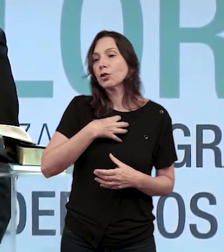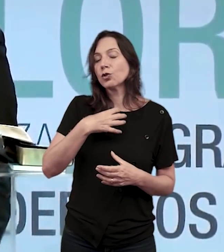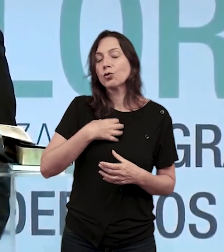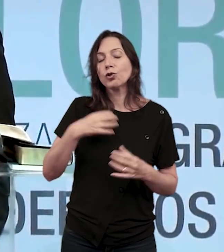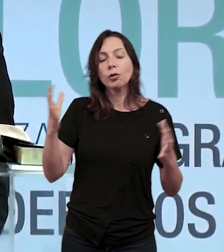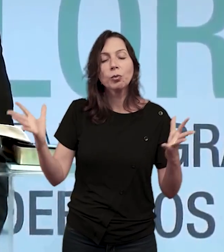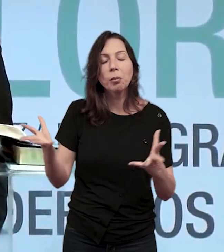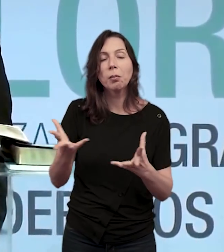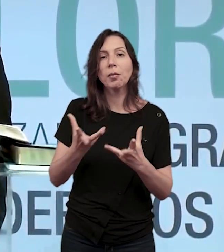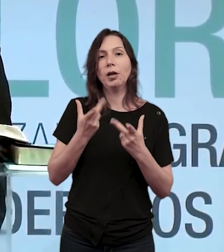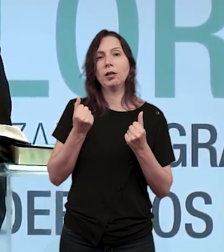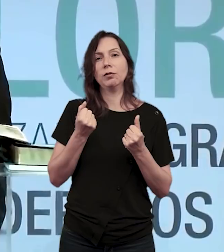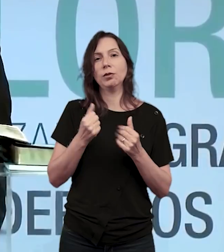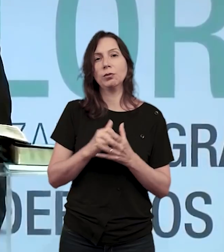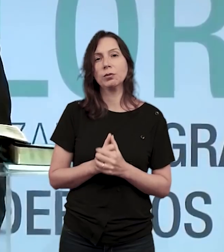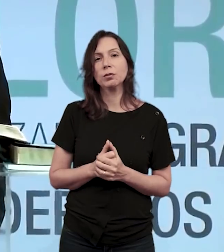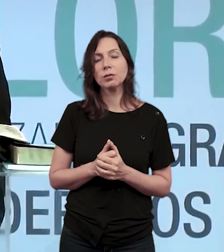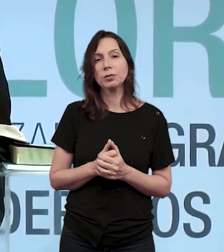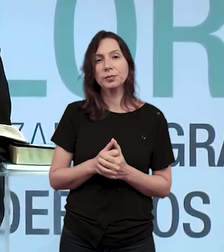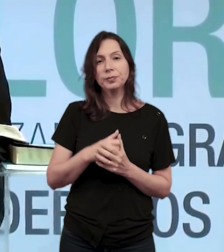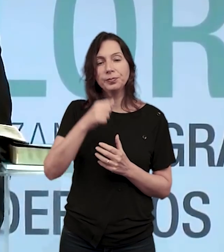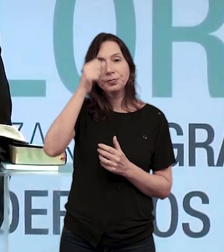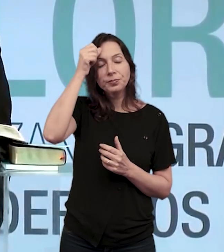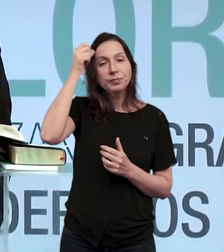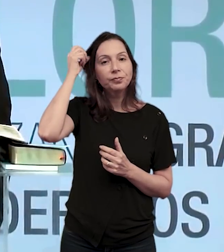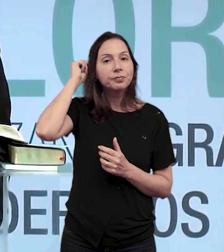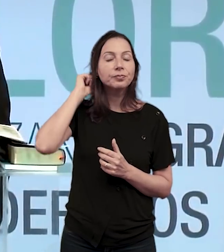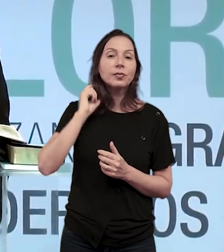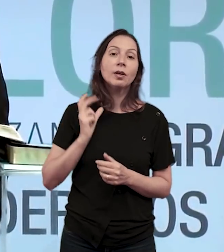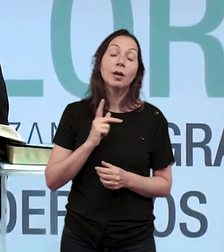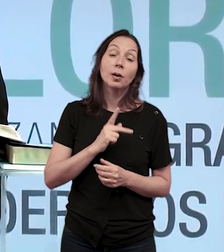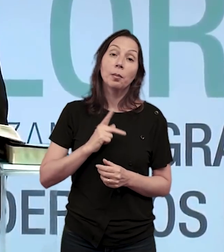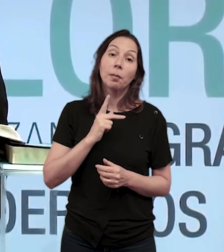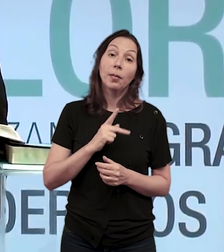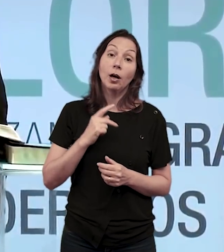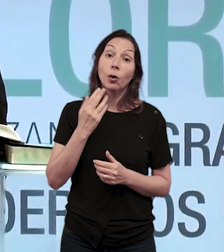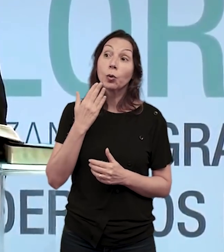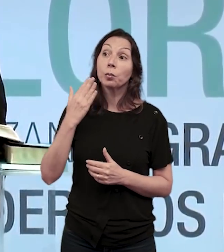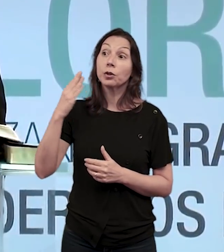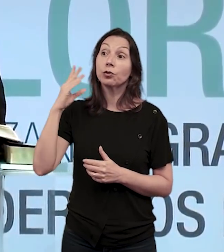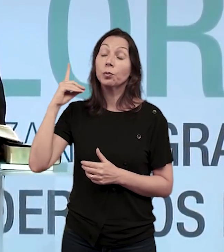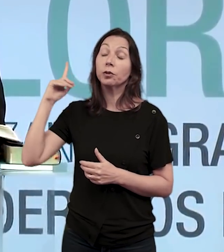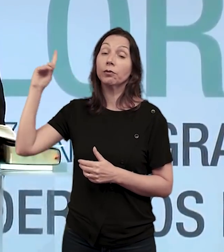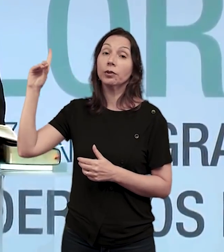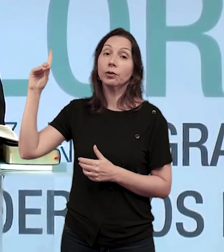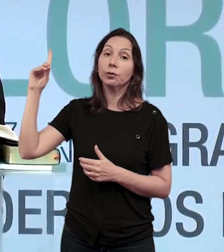extraordinária. Na verdade, Paulo tinha pedido para Deus